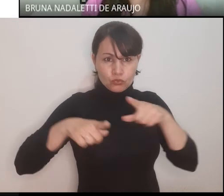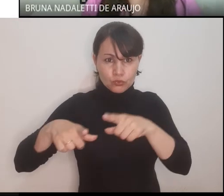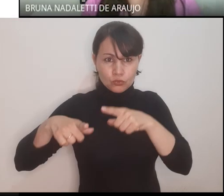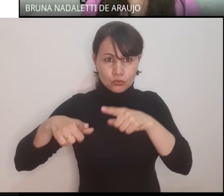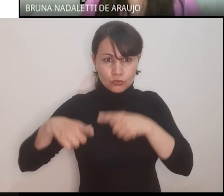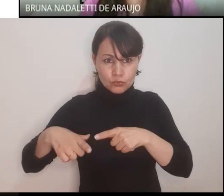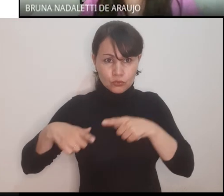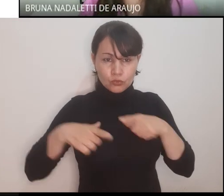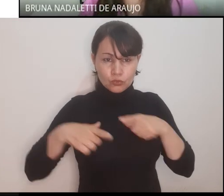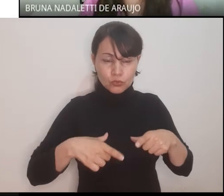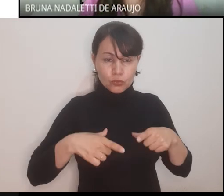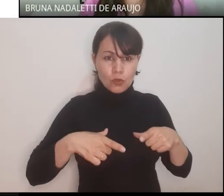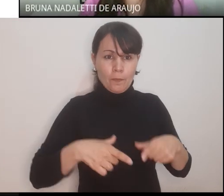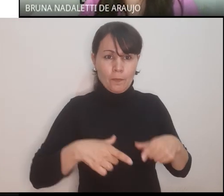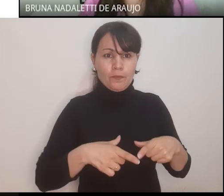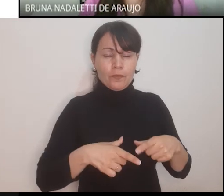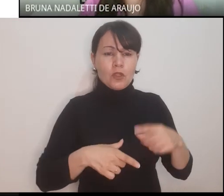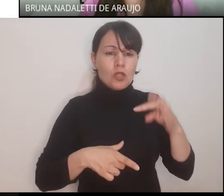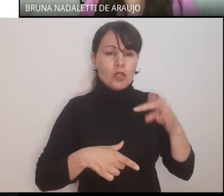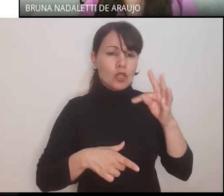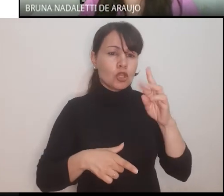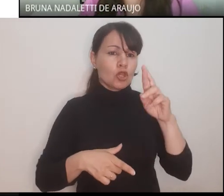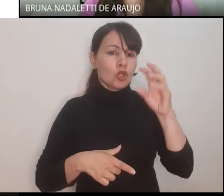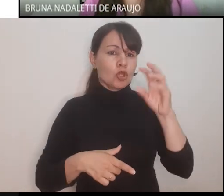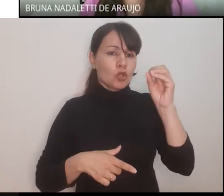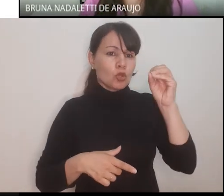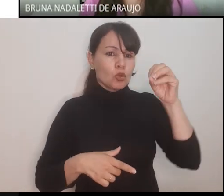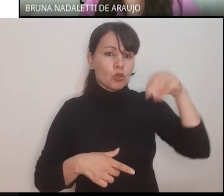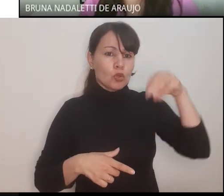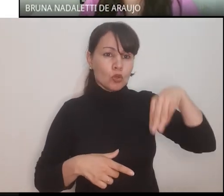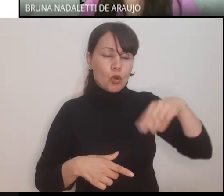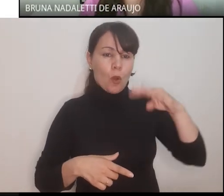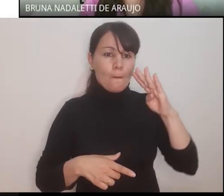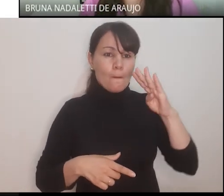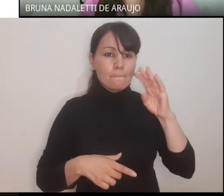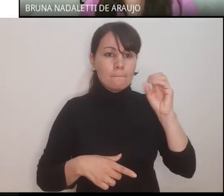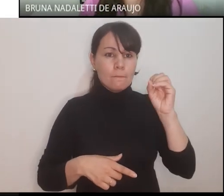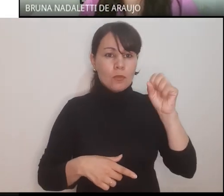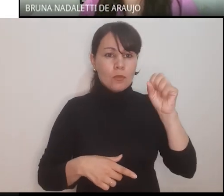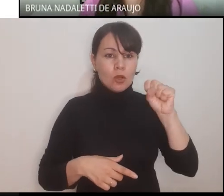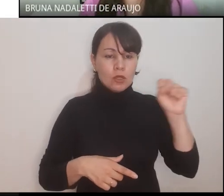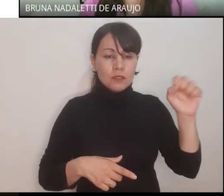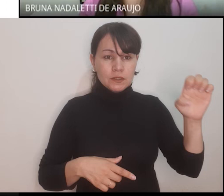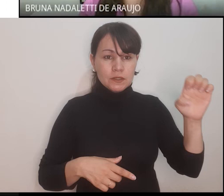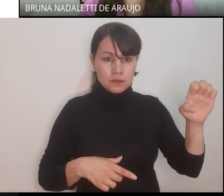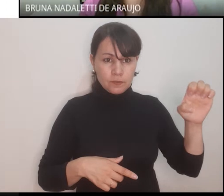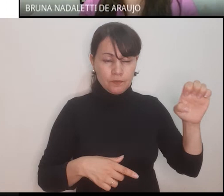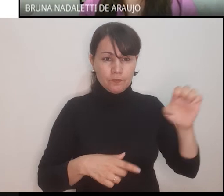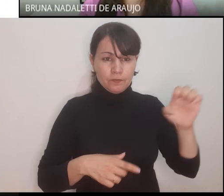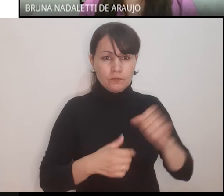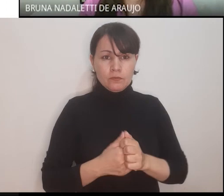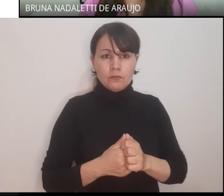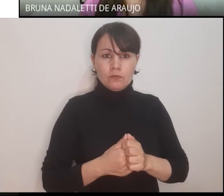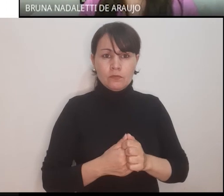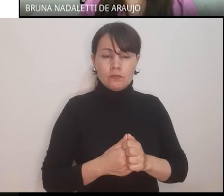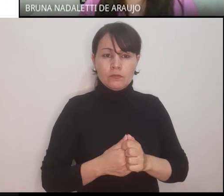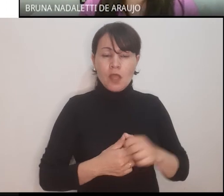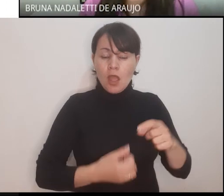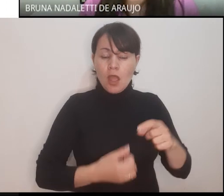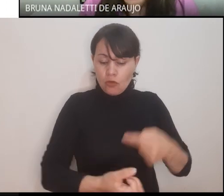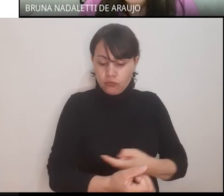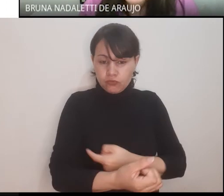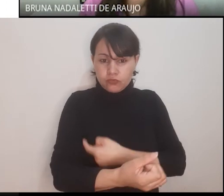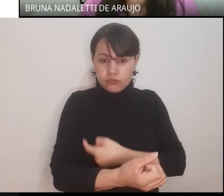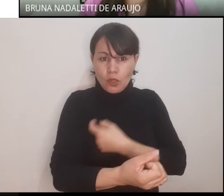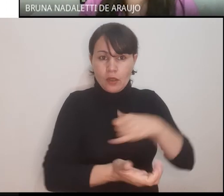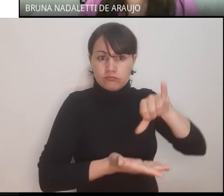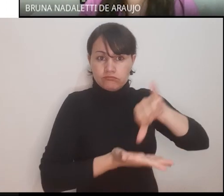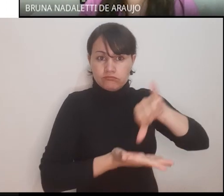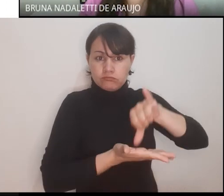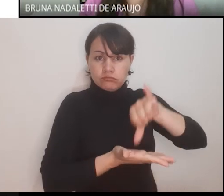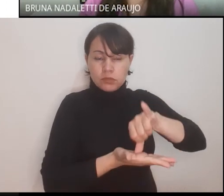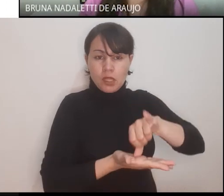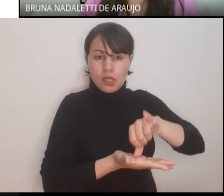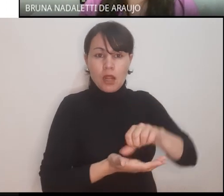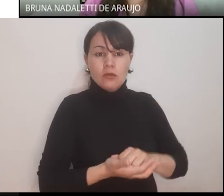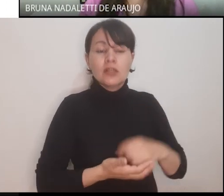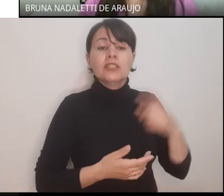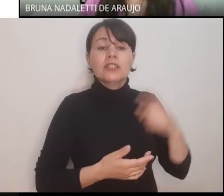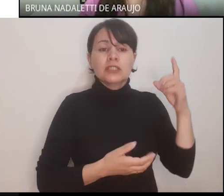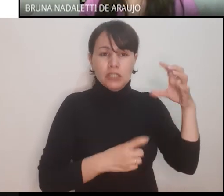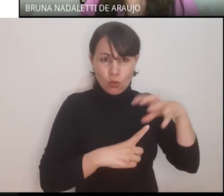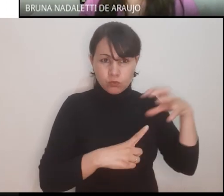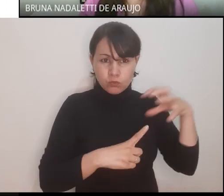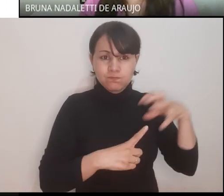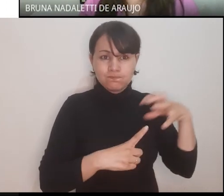bacteremias, trombose de catéter, trombose venosa e estenose de veia central. Então, são complicações